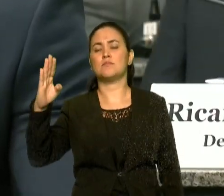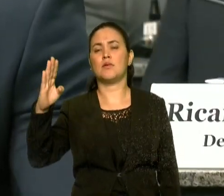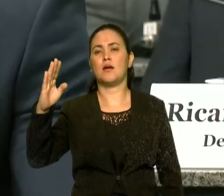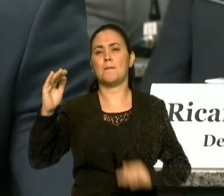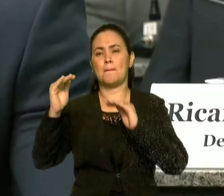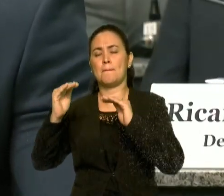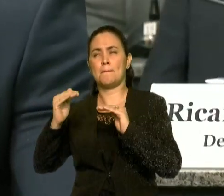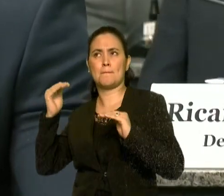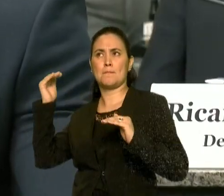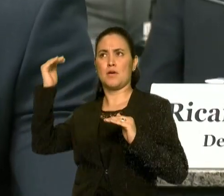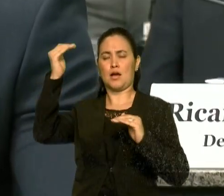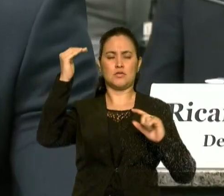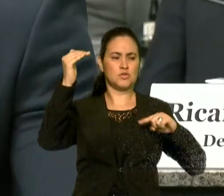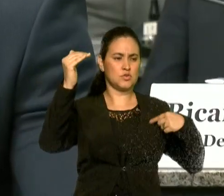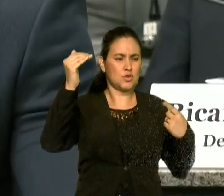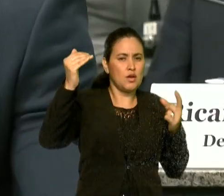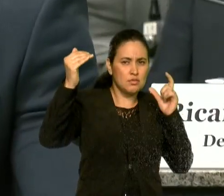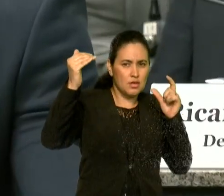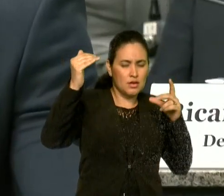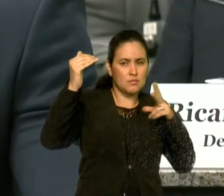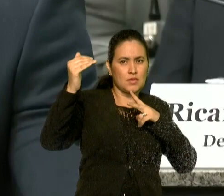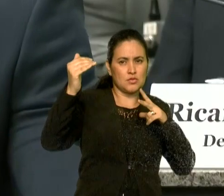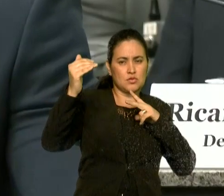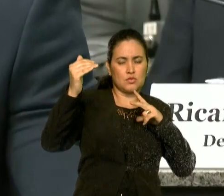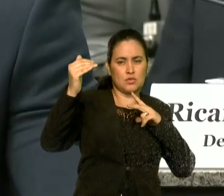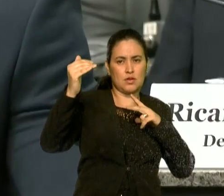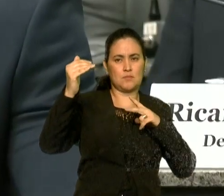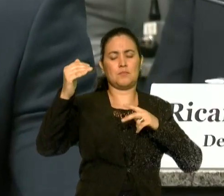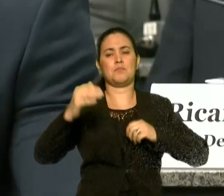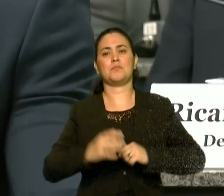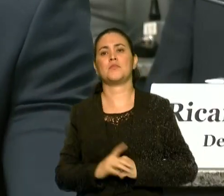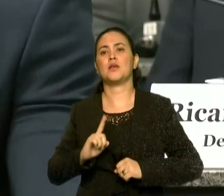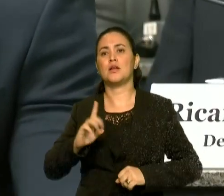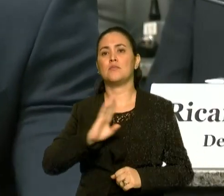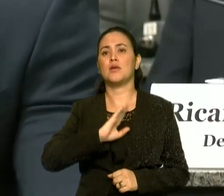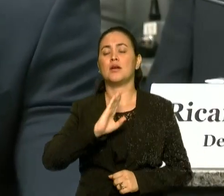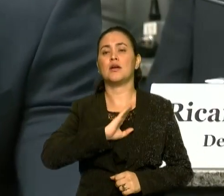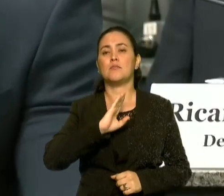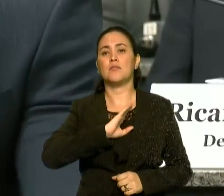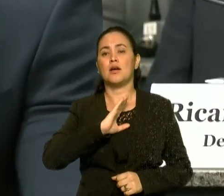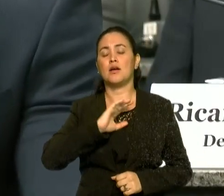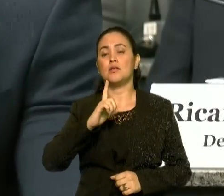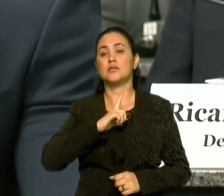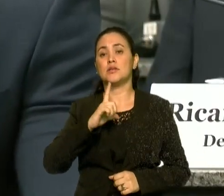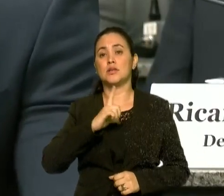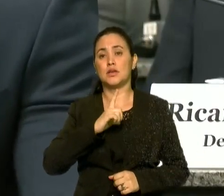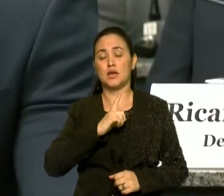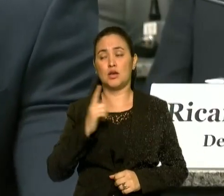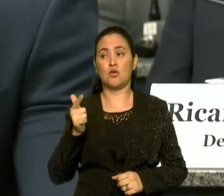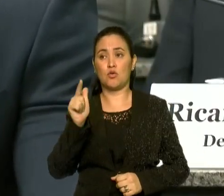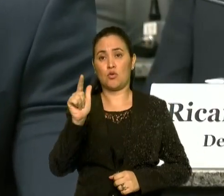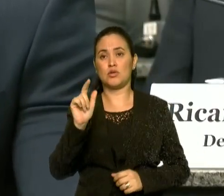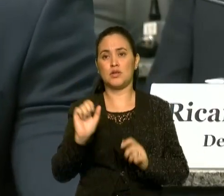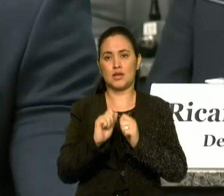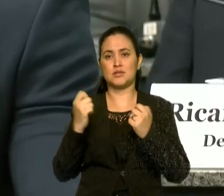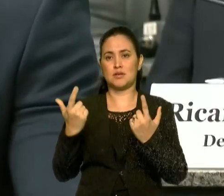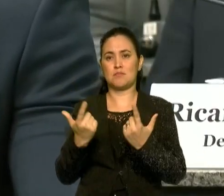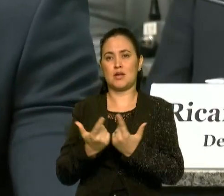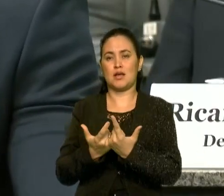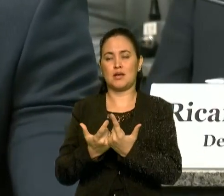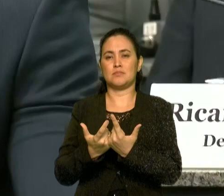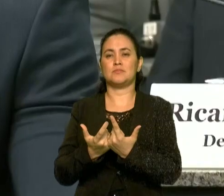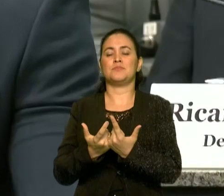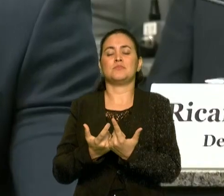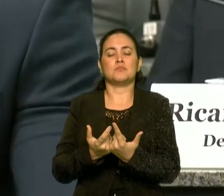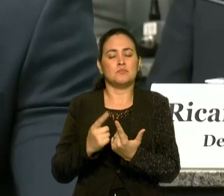Bacabal também vamos ter outra Assembleia itinerante, mas cedemos para cá porque pode ser regiões diferentes, mas o Parlamento